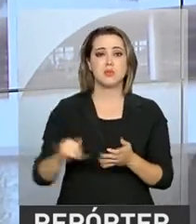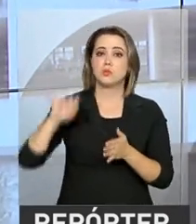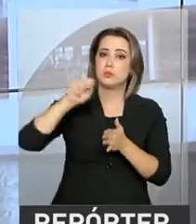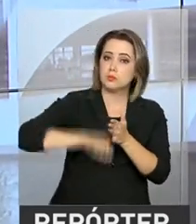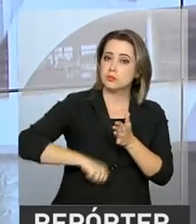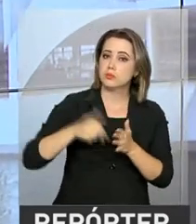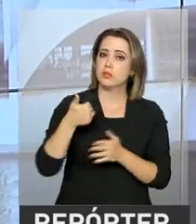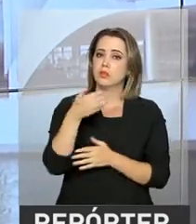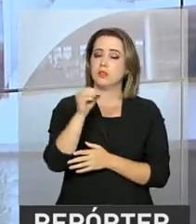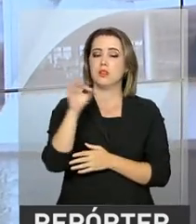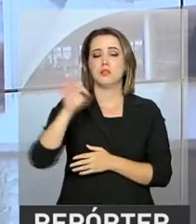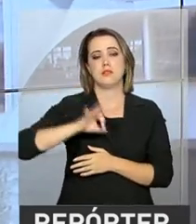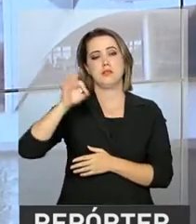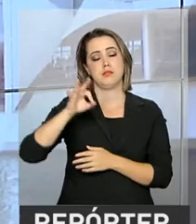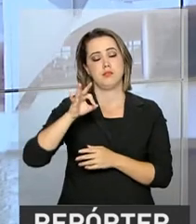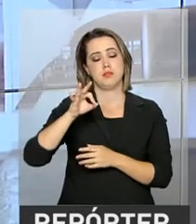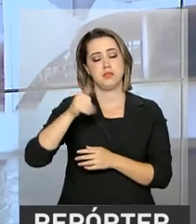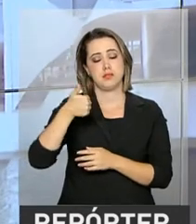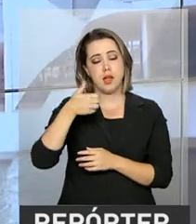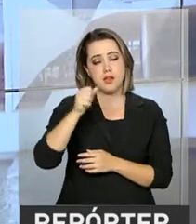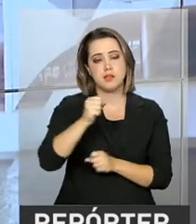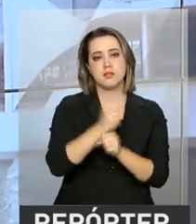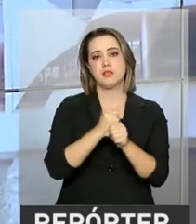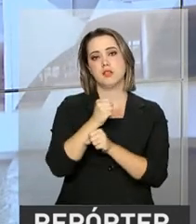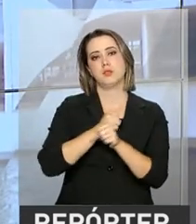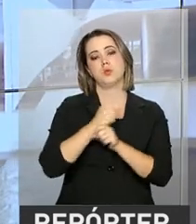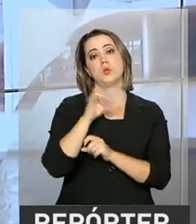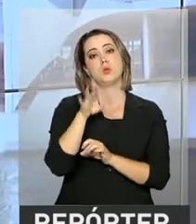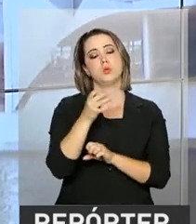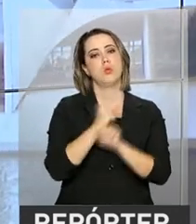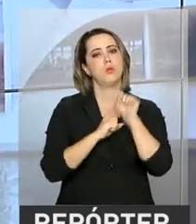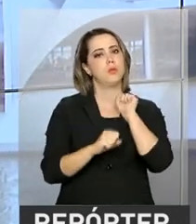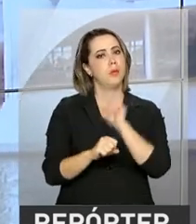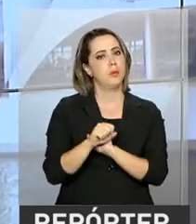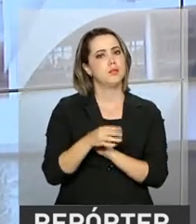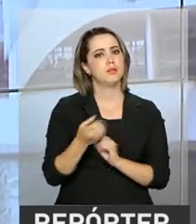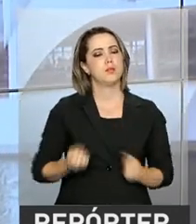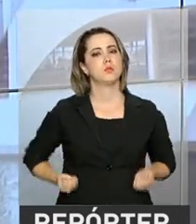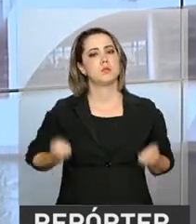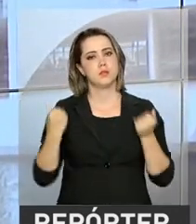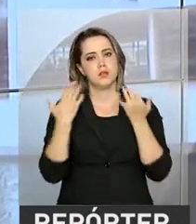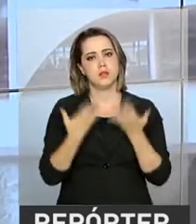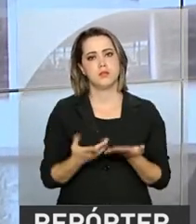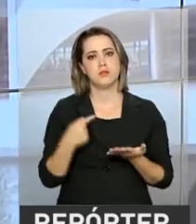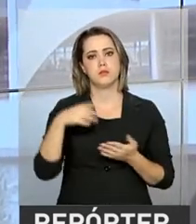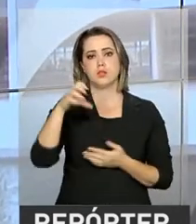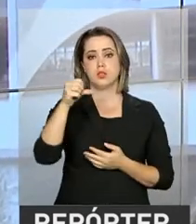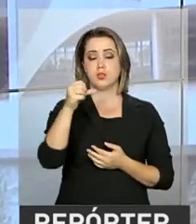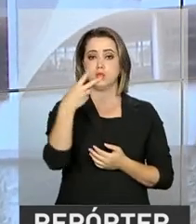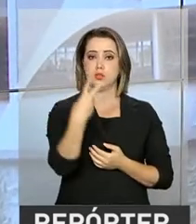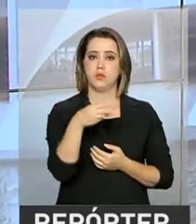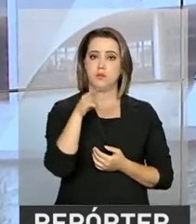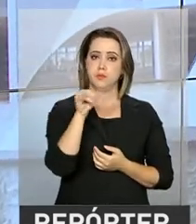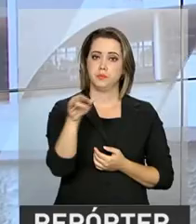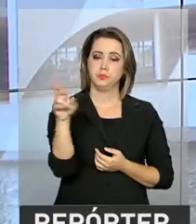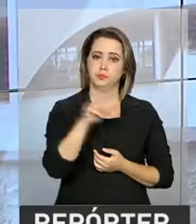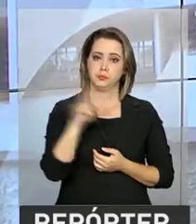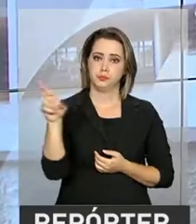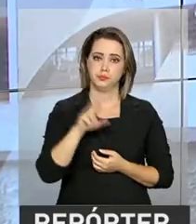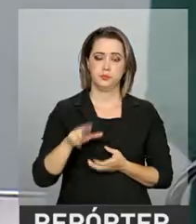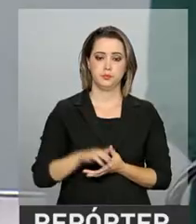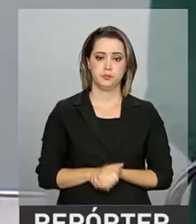próximos dez anos segundo meirelles somente no ano passado os gastos na área foram de 92 bilhões de